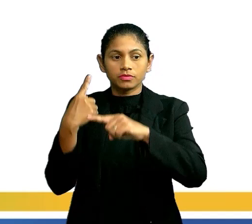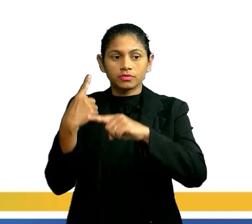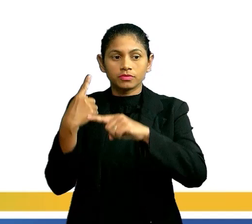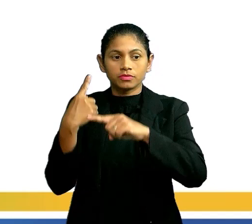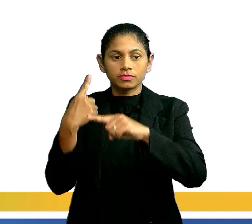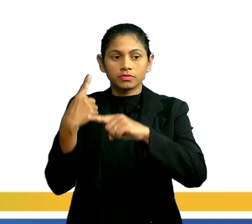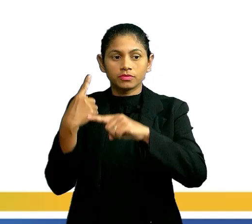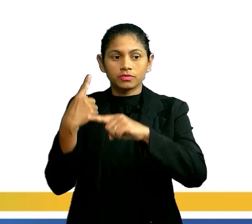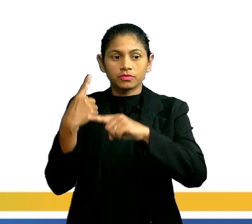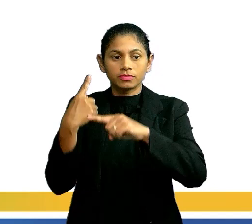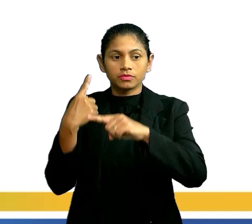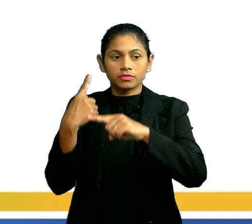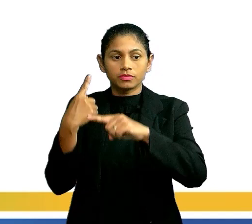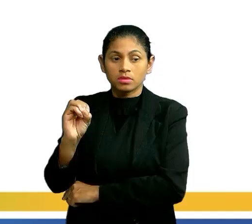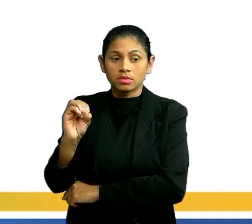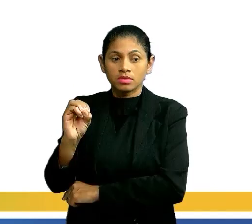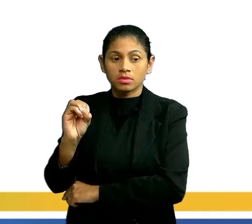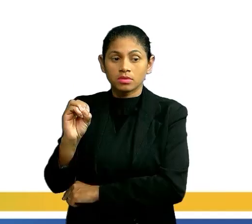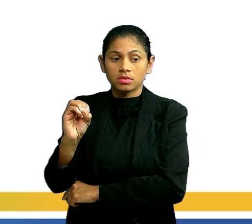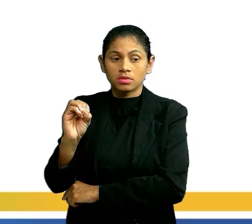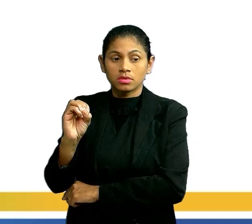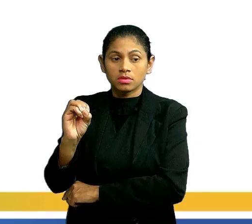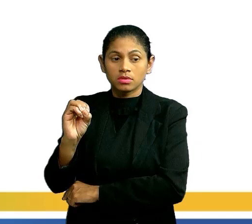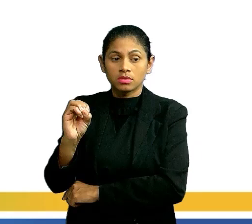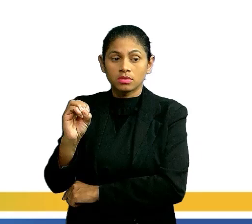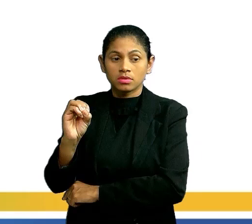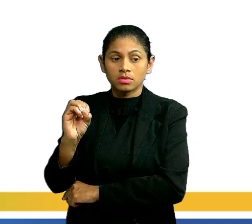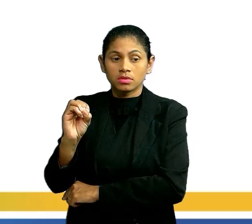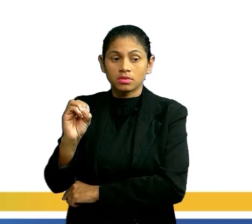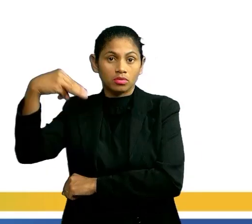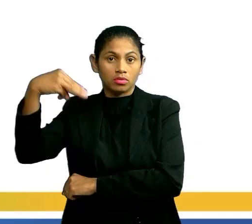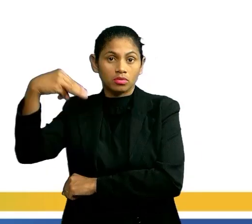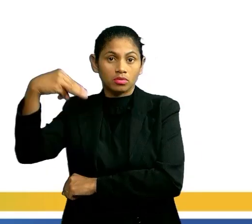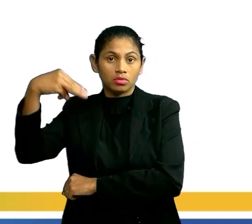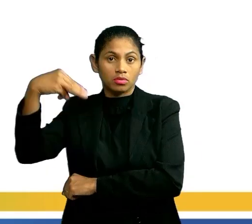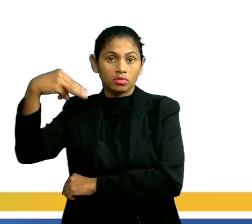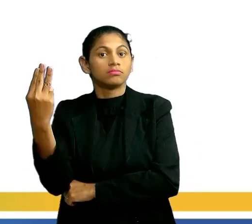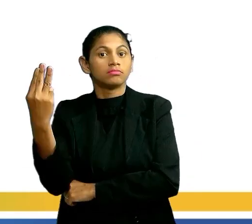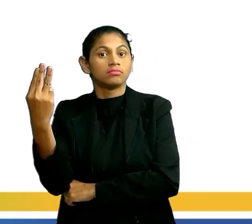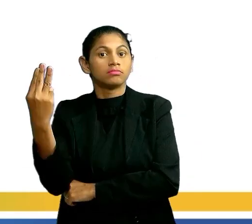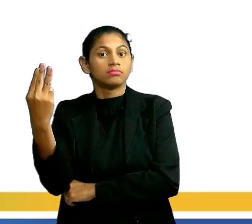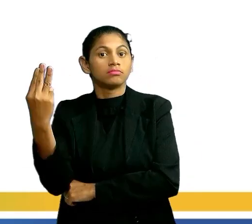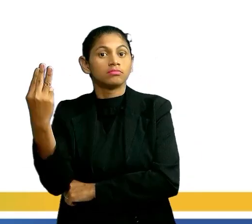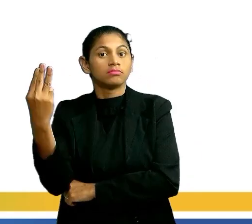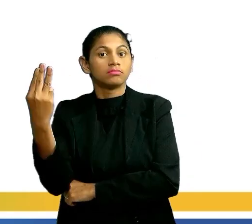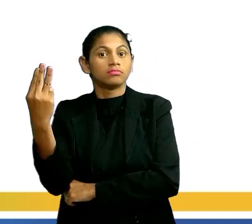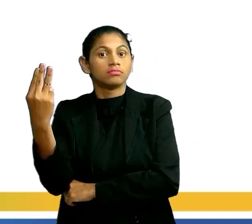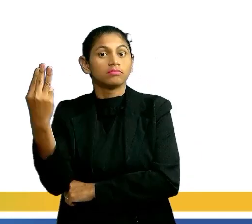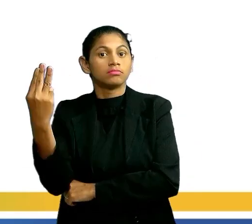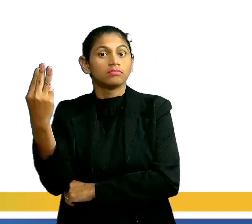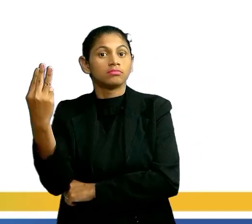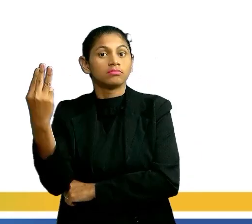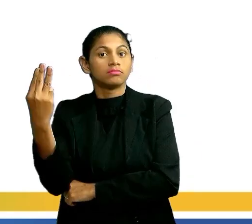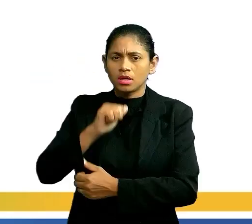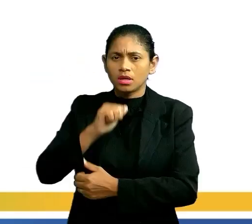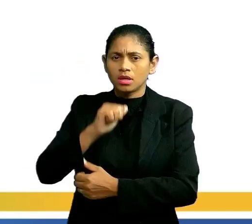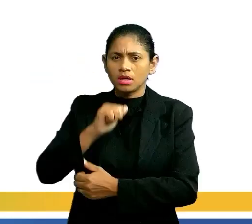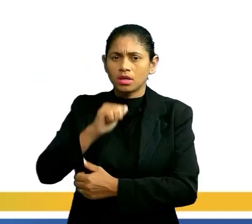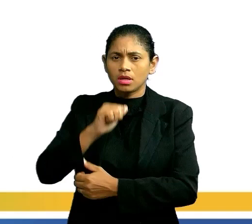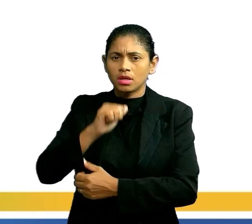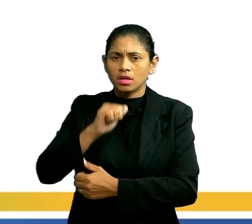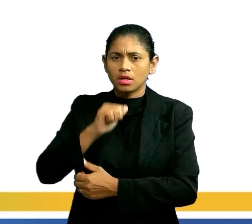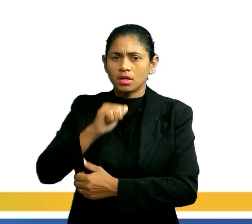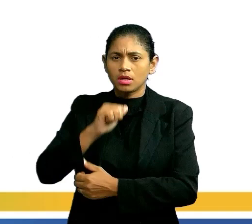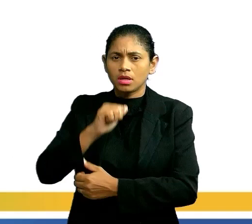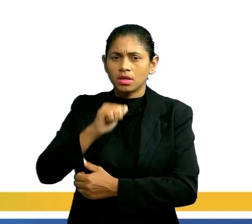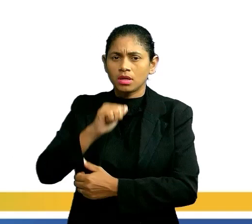É o volume inicial do tanque, tá? Então nós temos o volume do tanque de 150 metros cúbicos e a altura